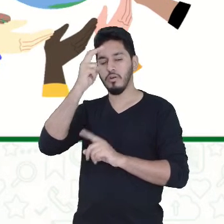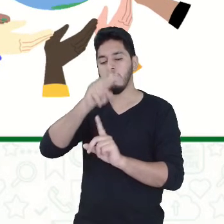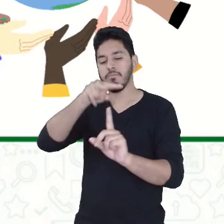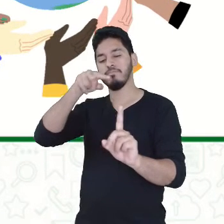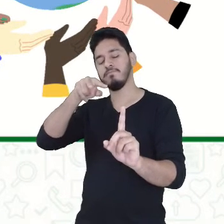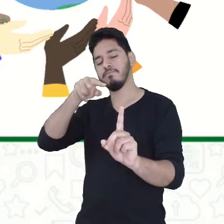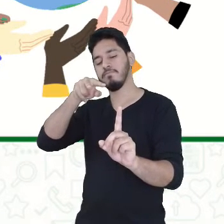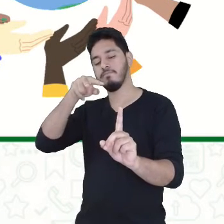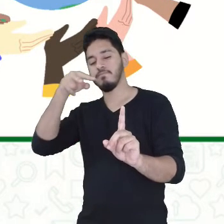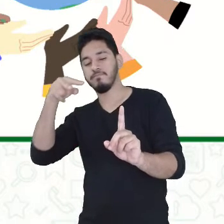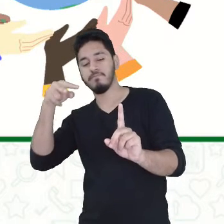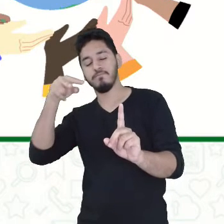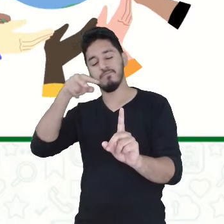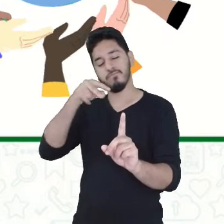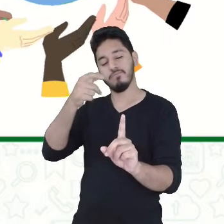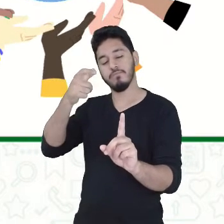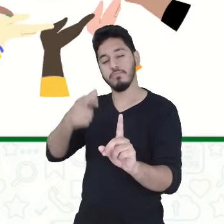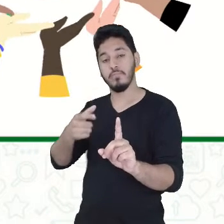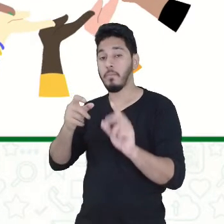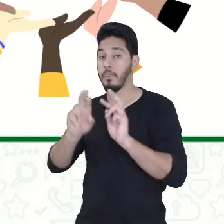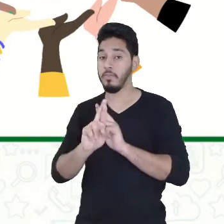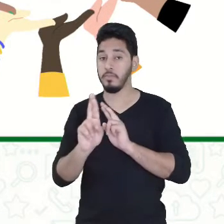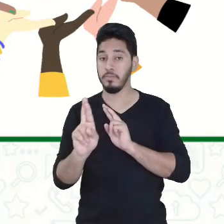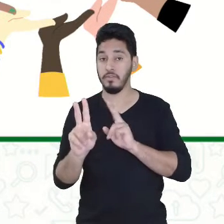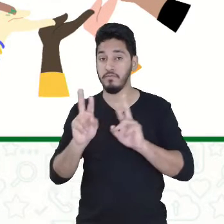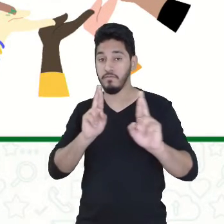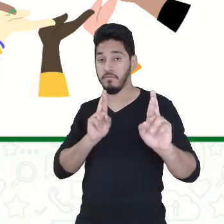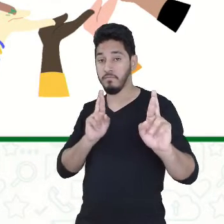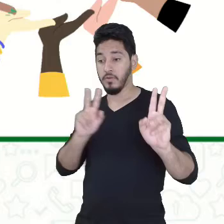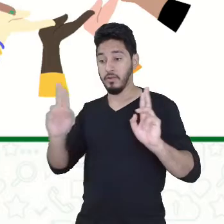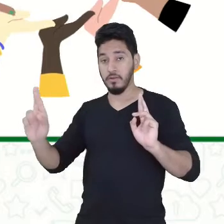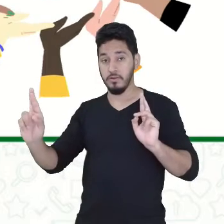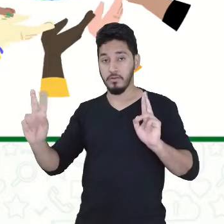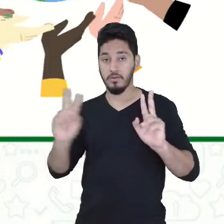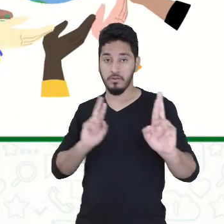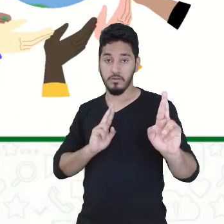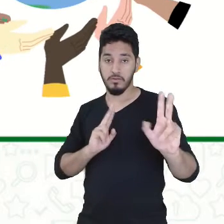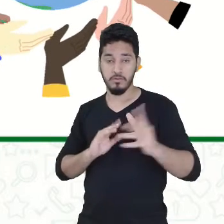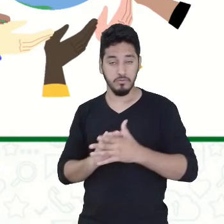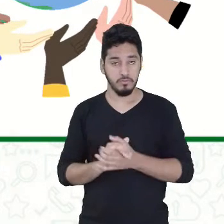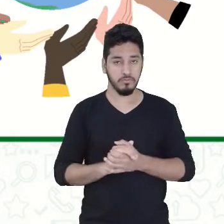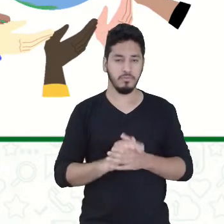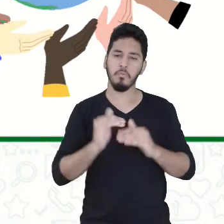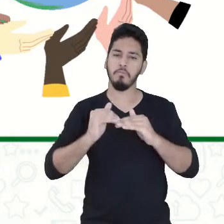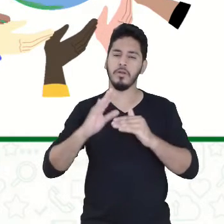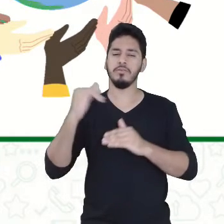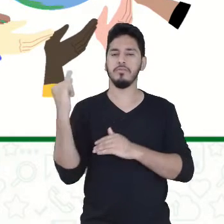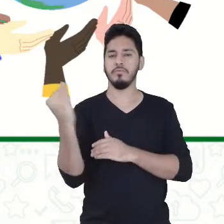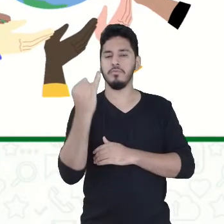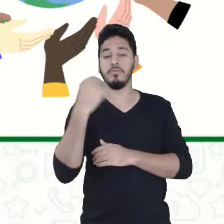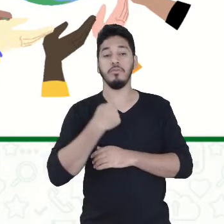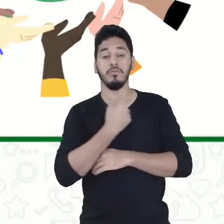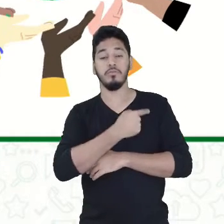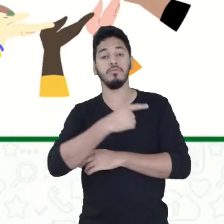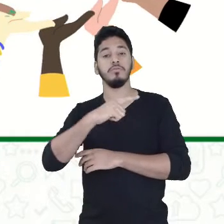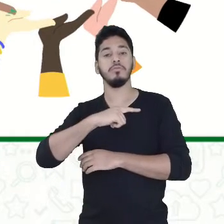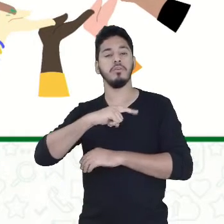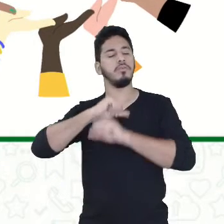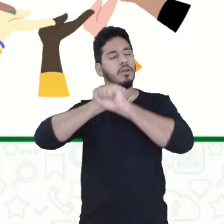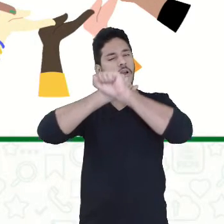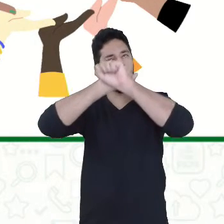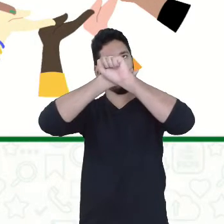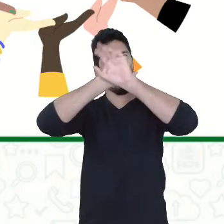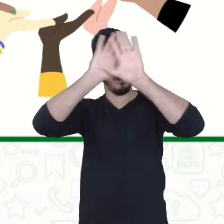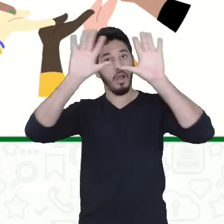planeta, o seu habitat de uma forma diferenciada, né? Então, o mais importante é a gente ter claro na